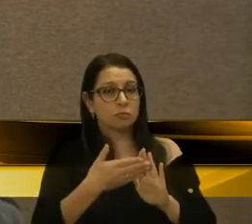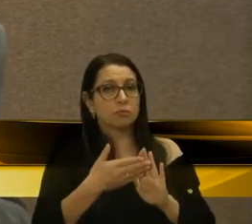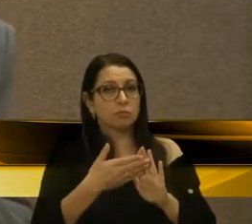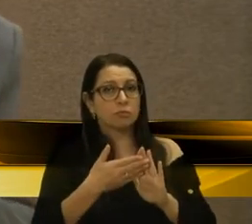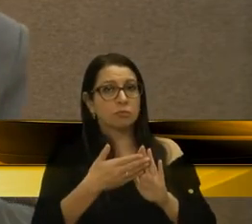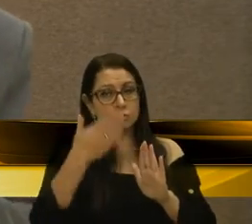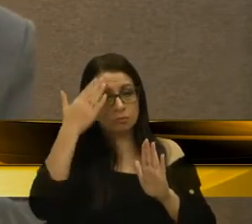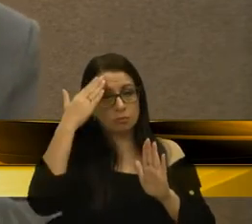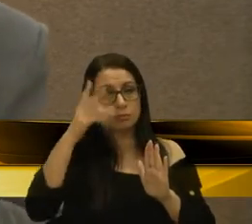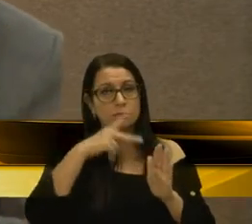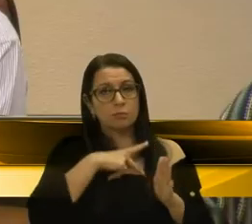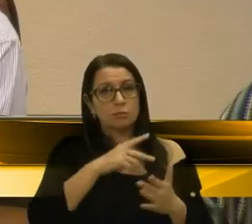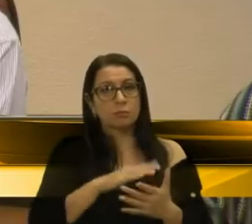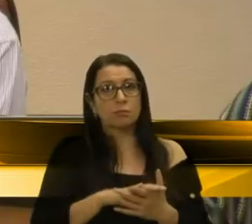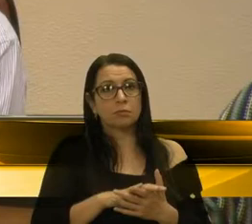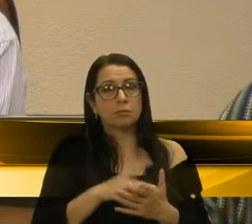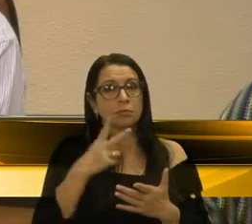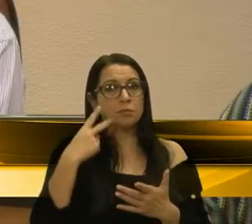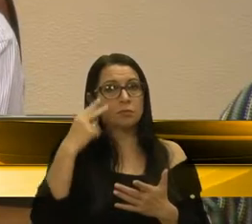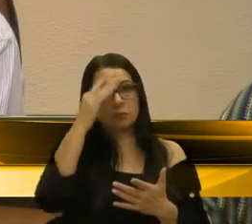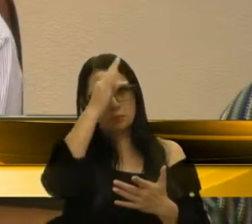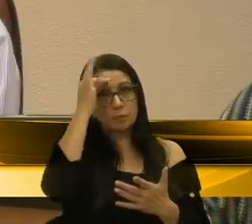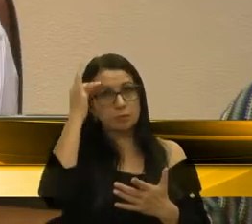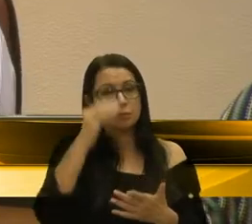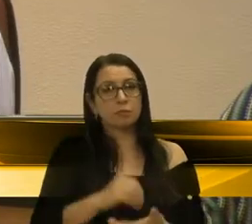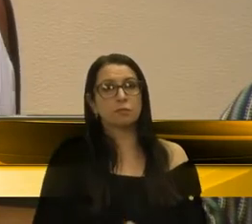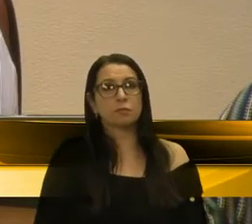Muito obrigado, senhor presidente. Vereador Gustavo Tuigo.